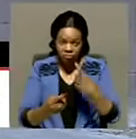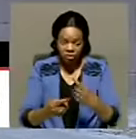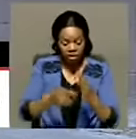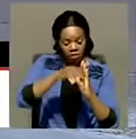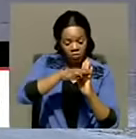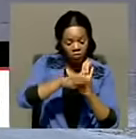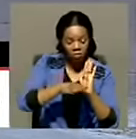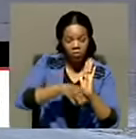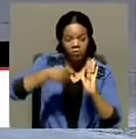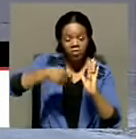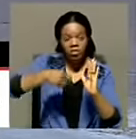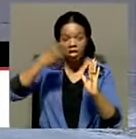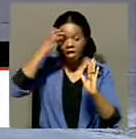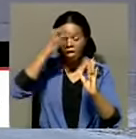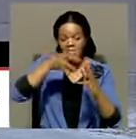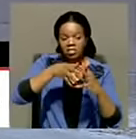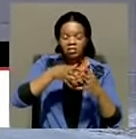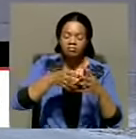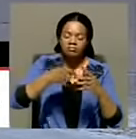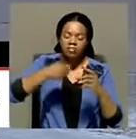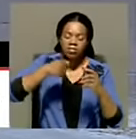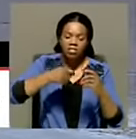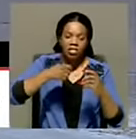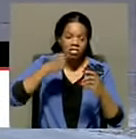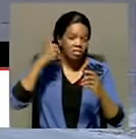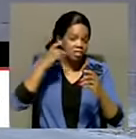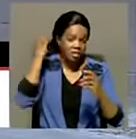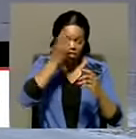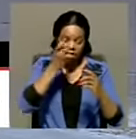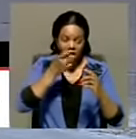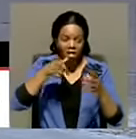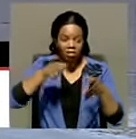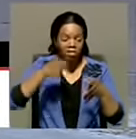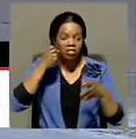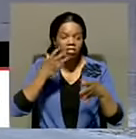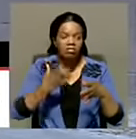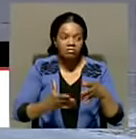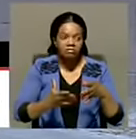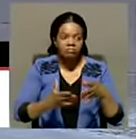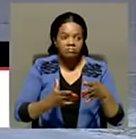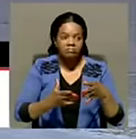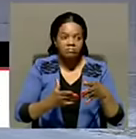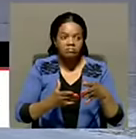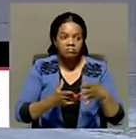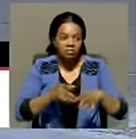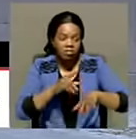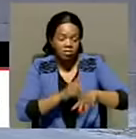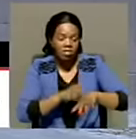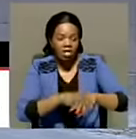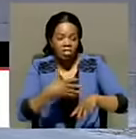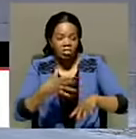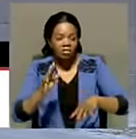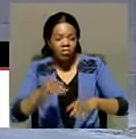Presidente João Lourenço. Quando forem cerca das 14 horas e 30 minutos aqui em Washington,